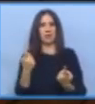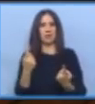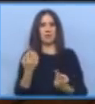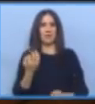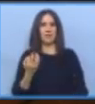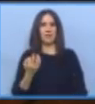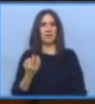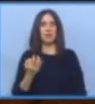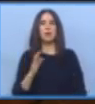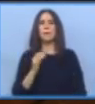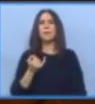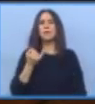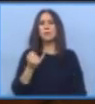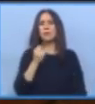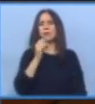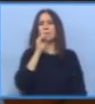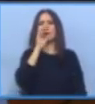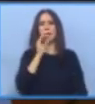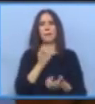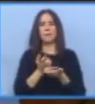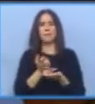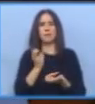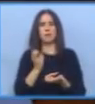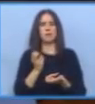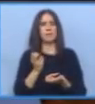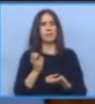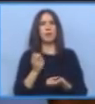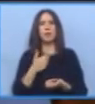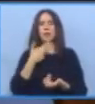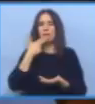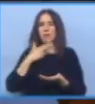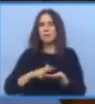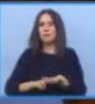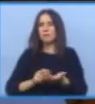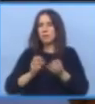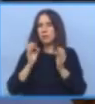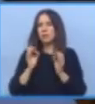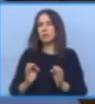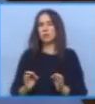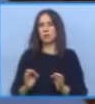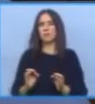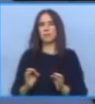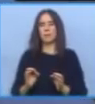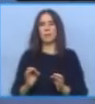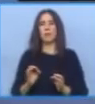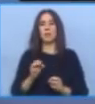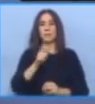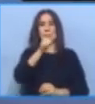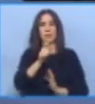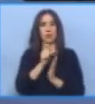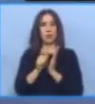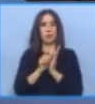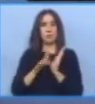logo. Mas depois é para vincar muito o realismo que os escritores